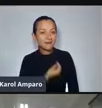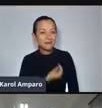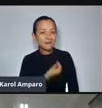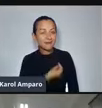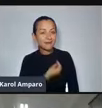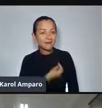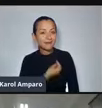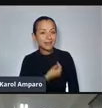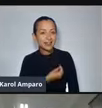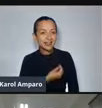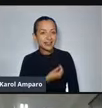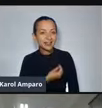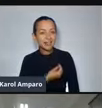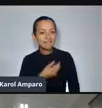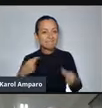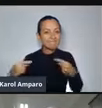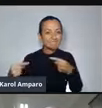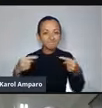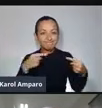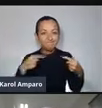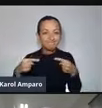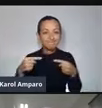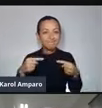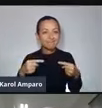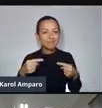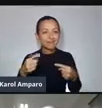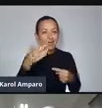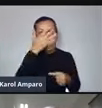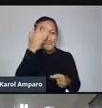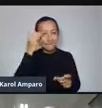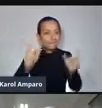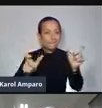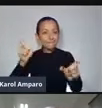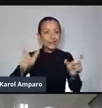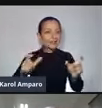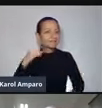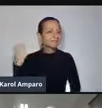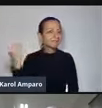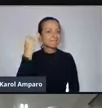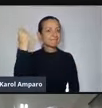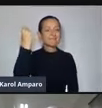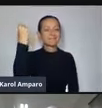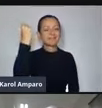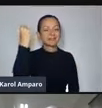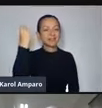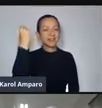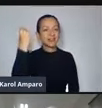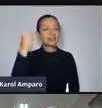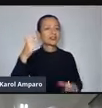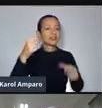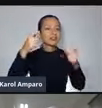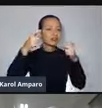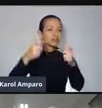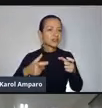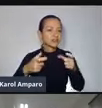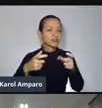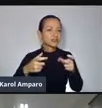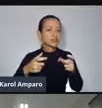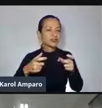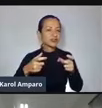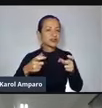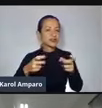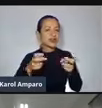né, de colocar esses doutores da vida dentro do academicismo. Para